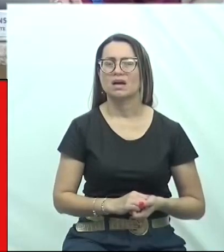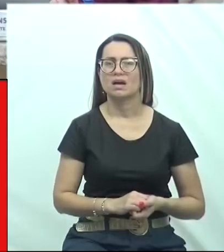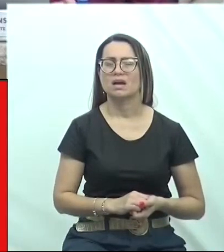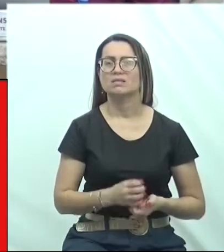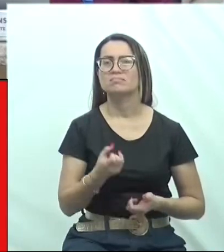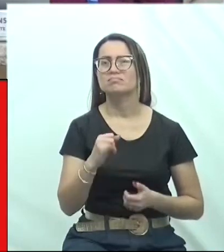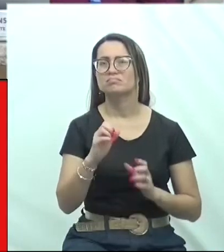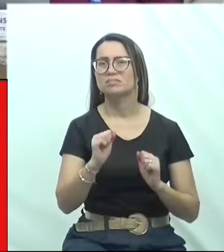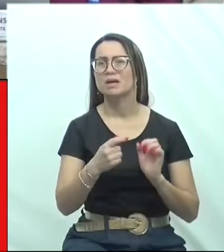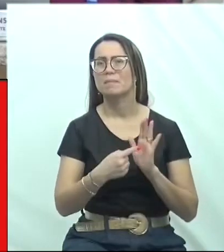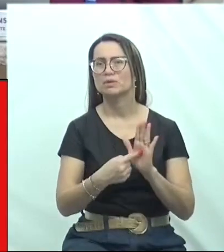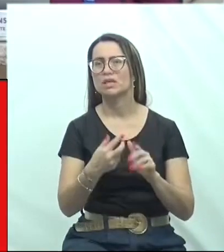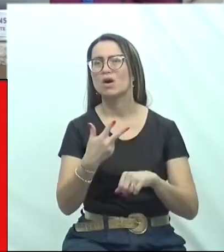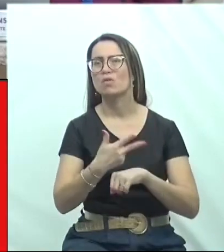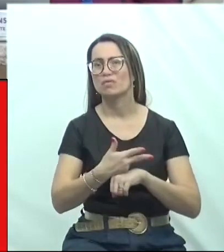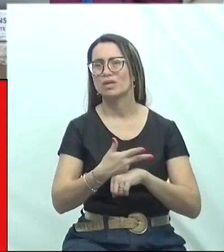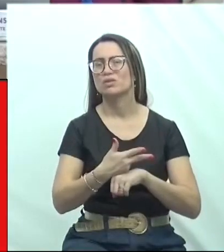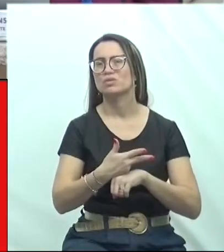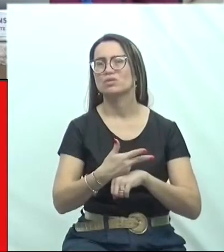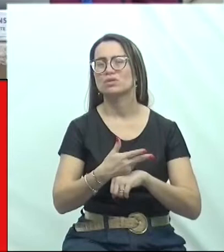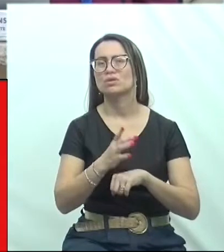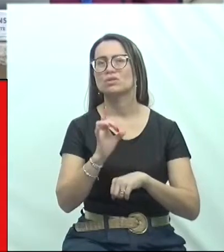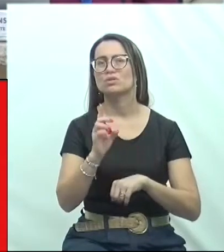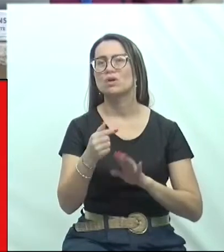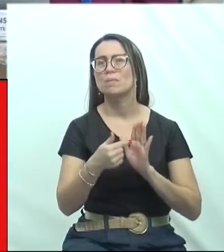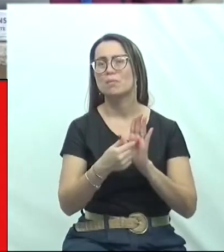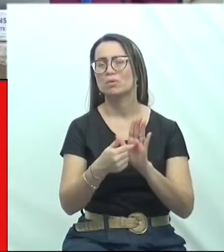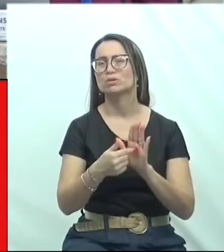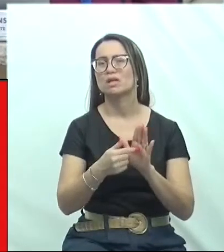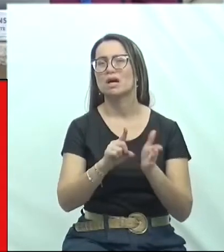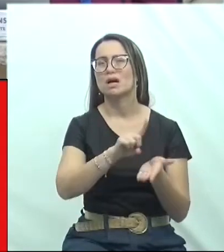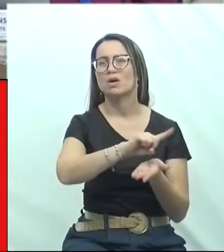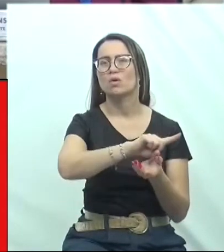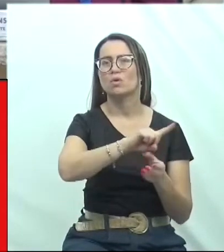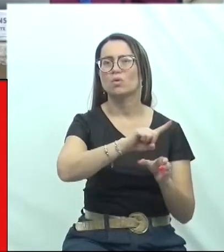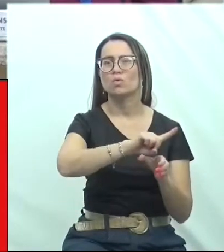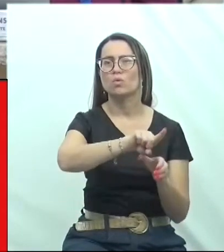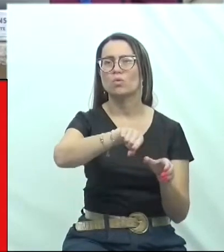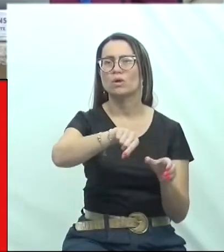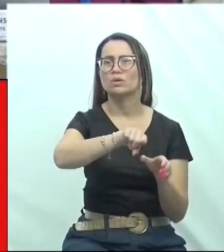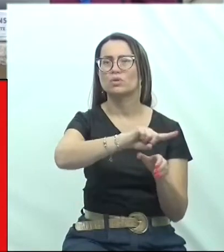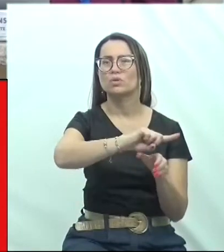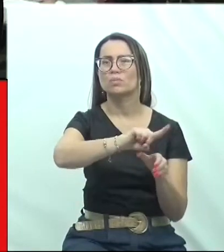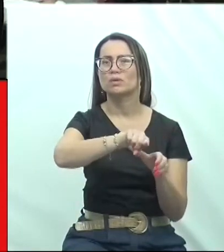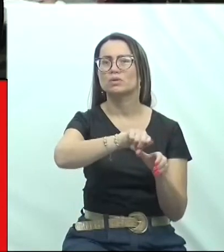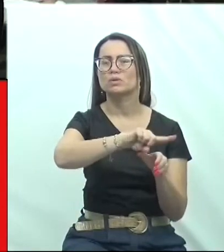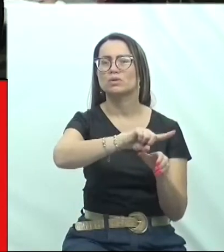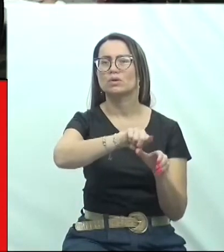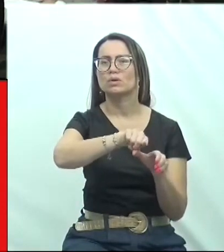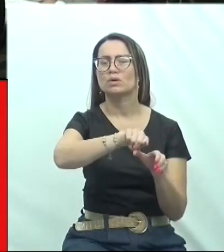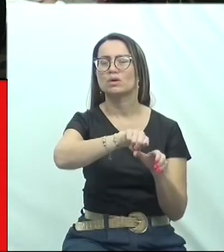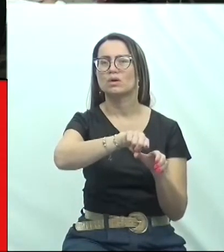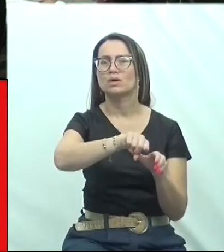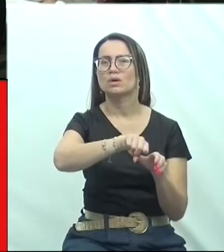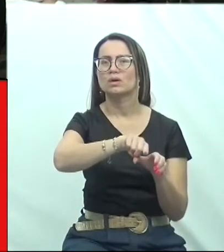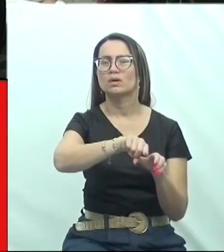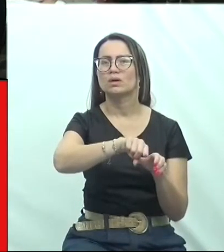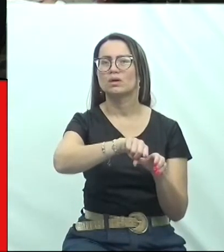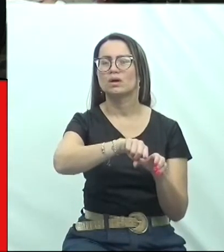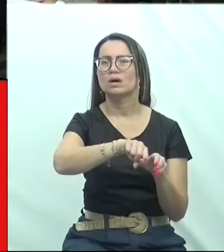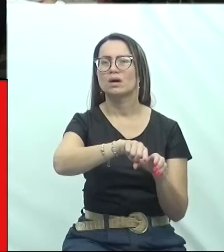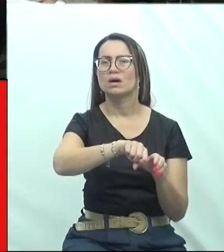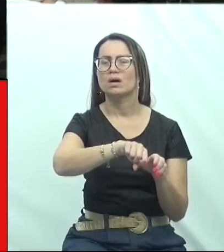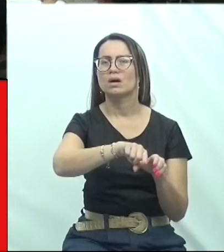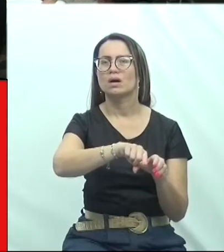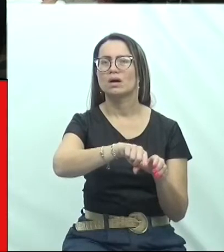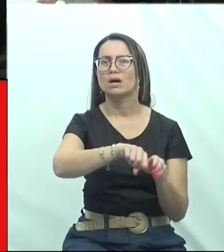pausado, só para eu usar o hidrômetro ali para explicar uma questão ali. O vídeo é só que pausado, sem som, né? Do hidrômetro. É o vídeo